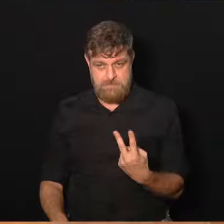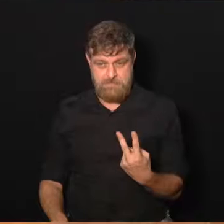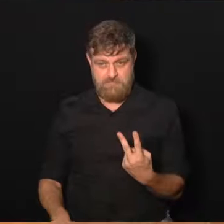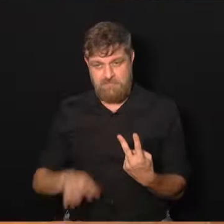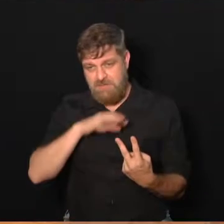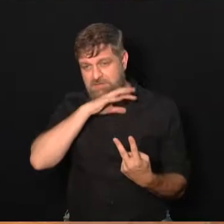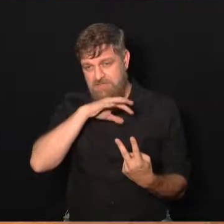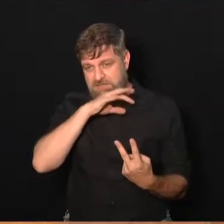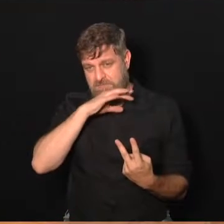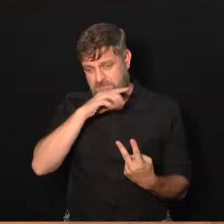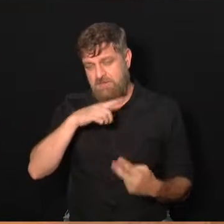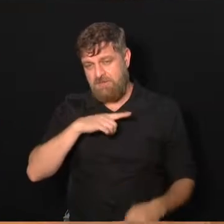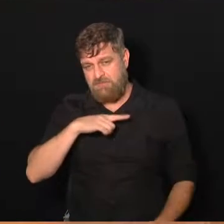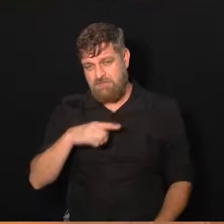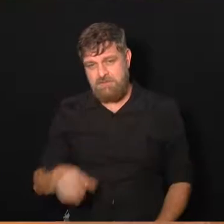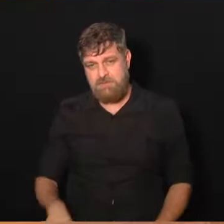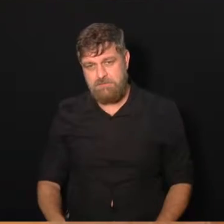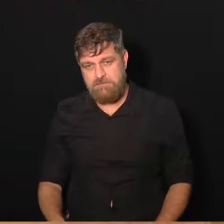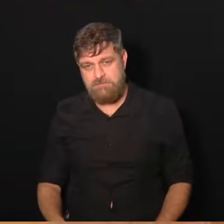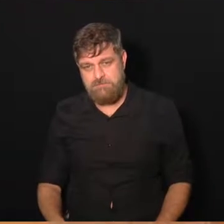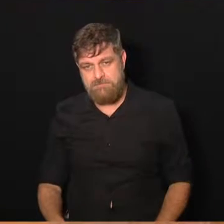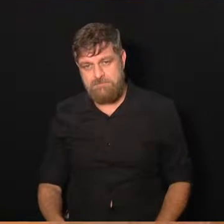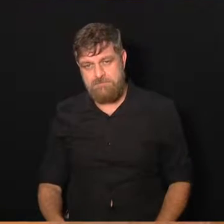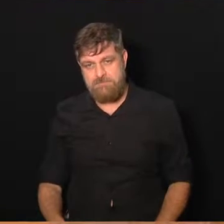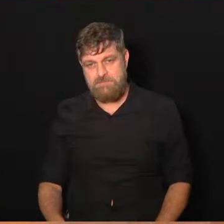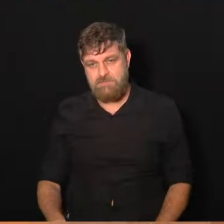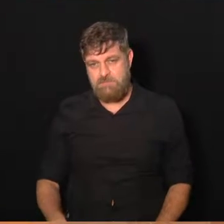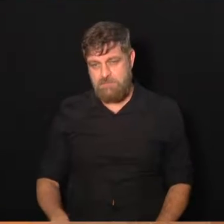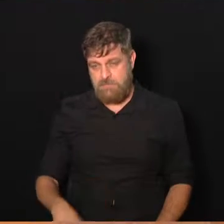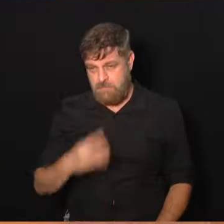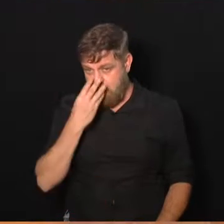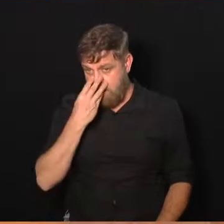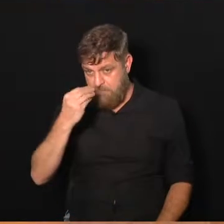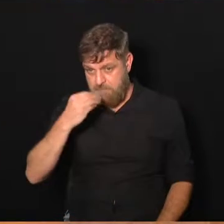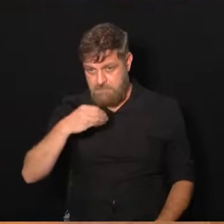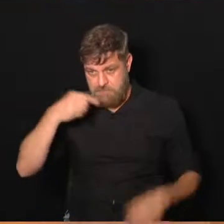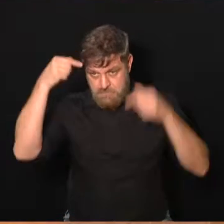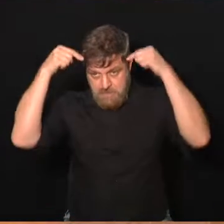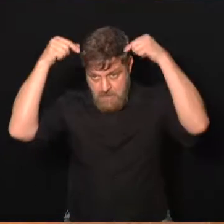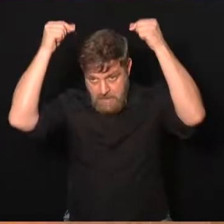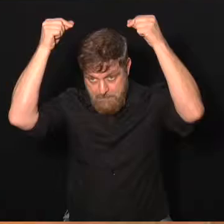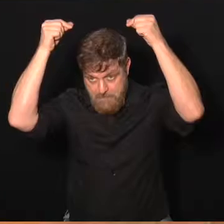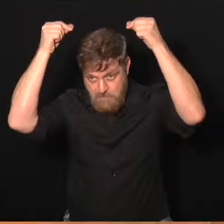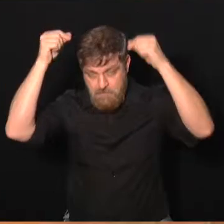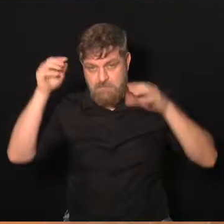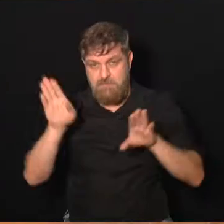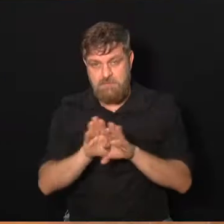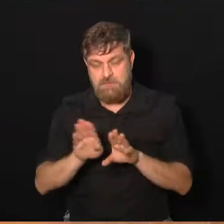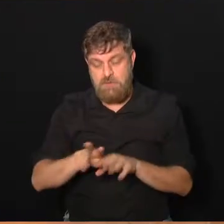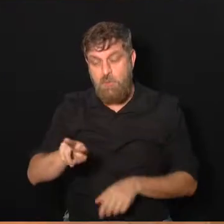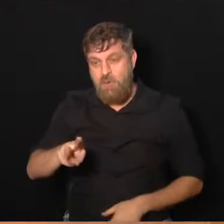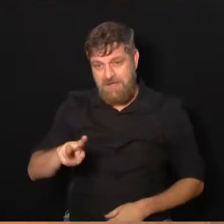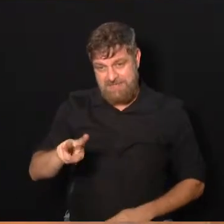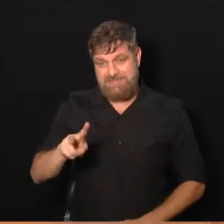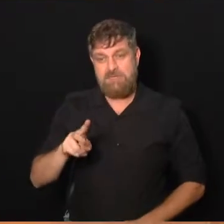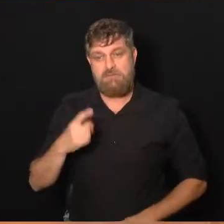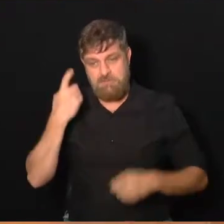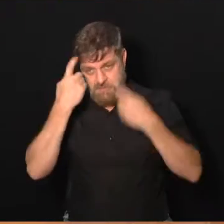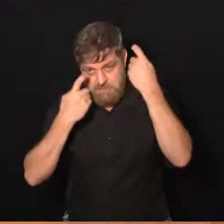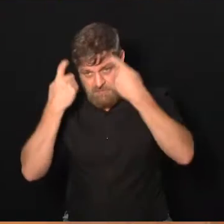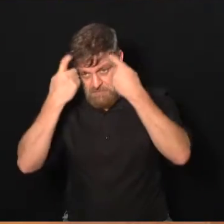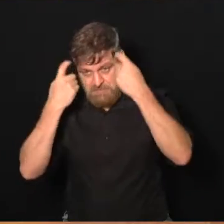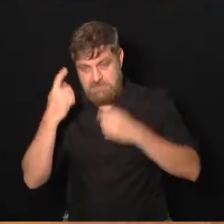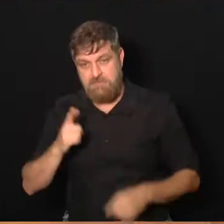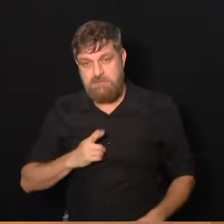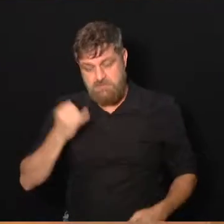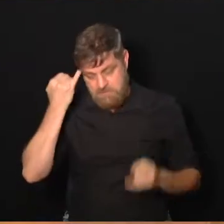animais na minha casa, tenho um casal de pastor alemão, então eu tenho uma grande preocupação e trago aqui essas